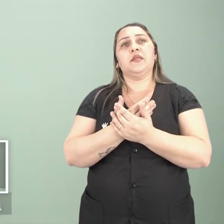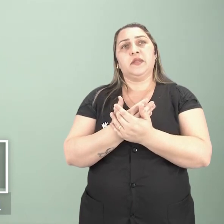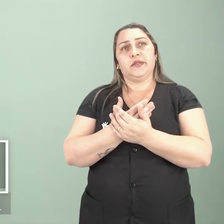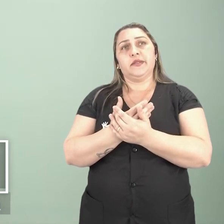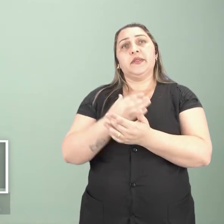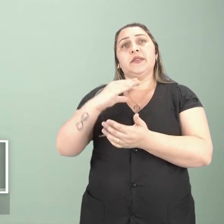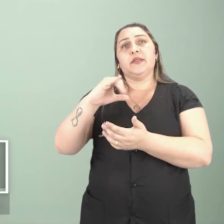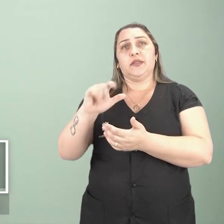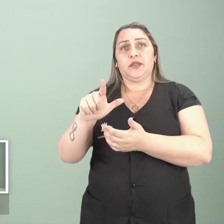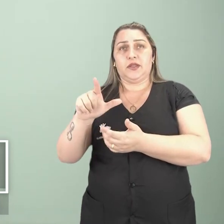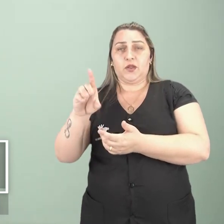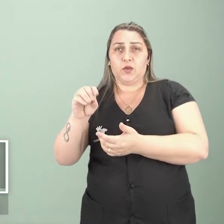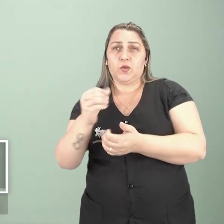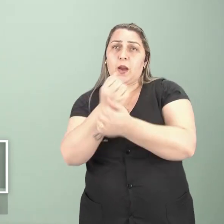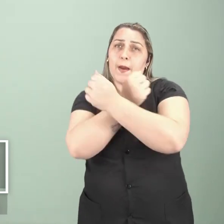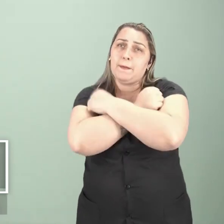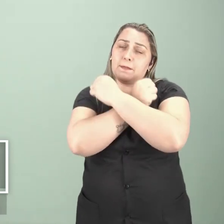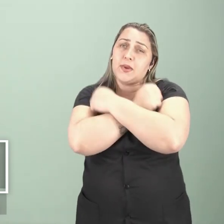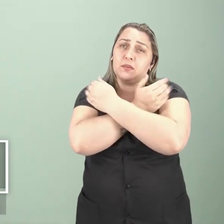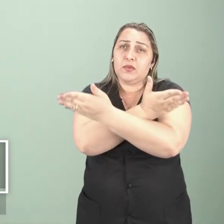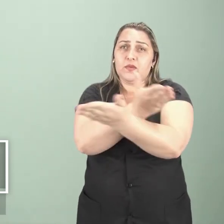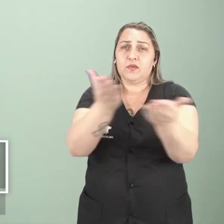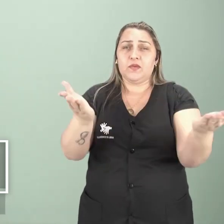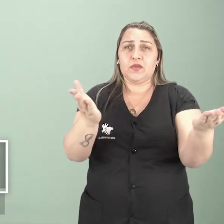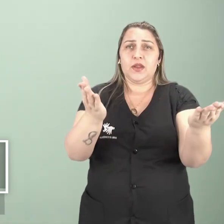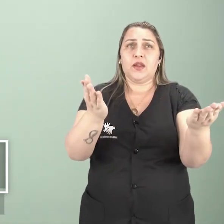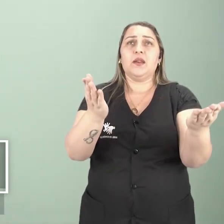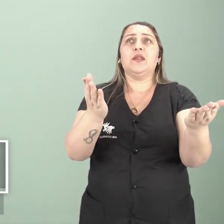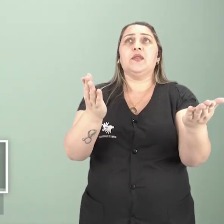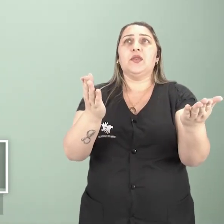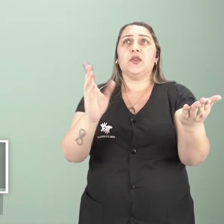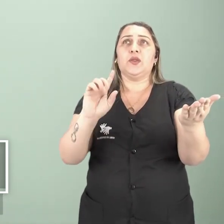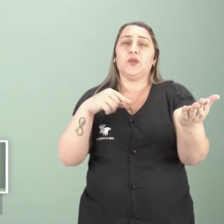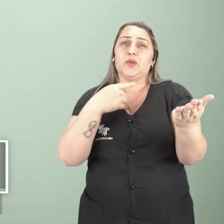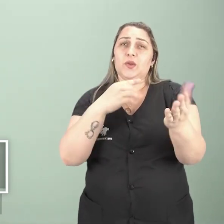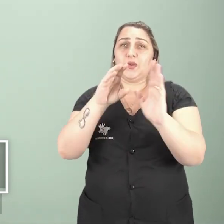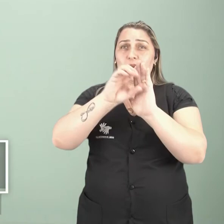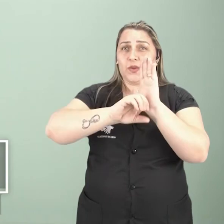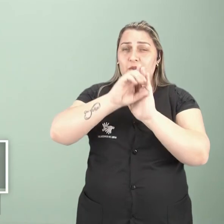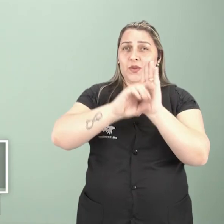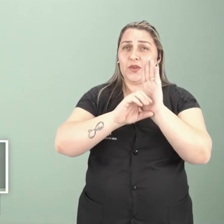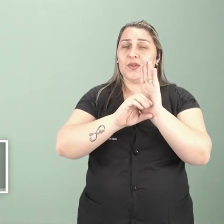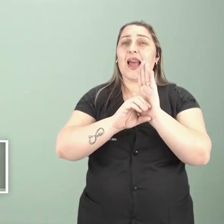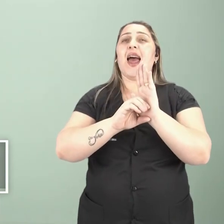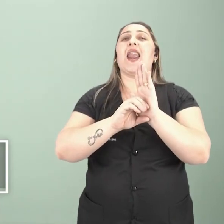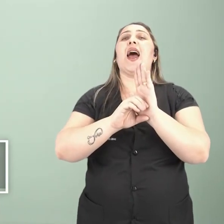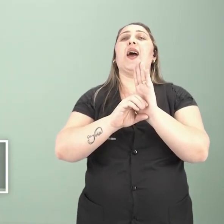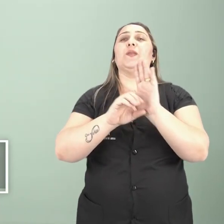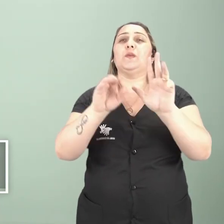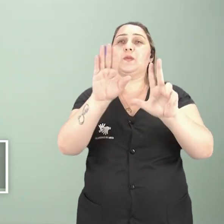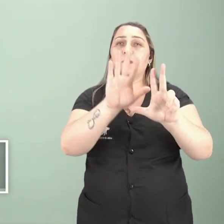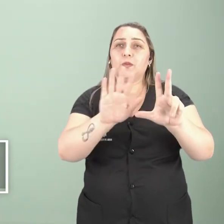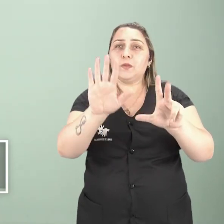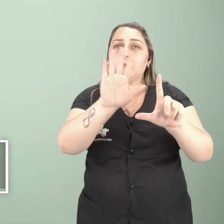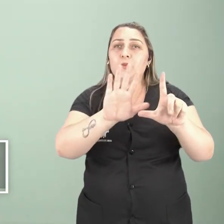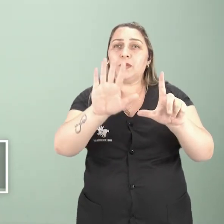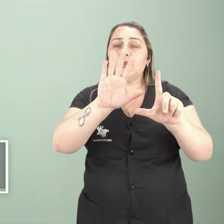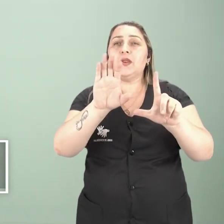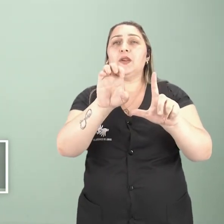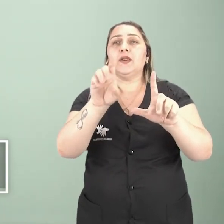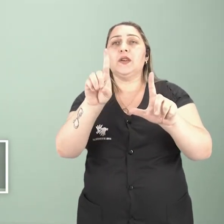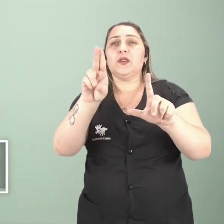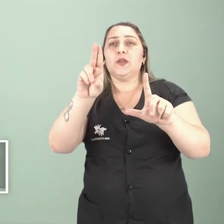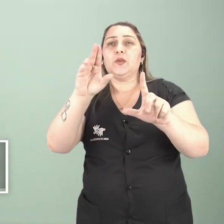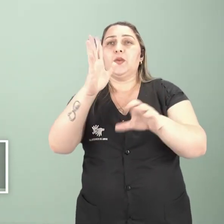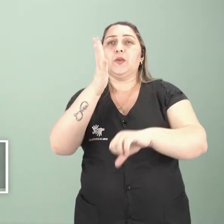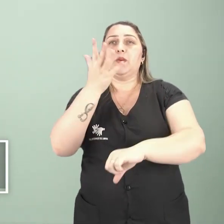Meirelles, tá certo, gente? Um abraço para vocês e se liga, porque todo esse conteúdo está lá na plataforma Eduque. Baixe os vídeos,